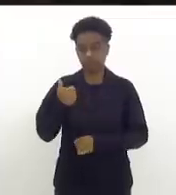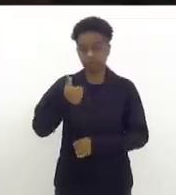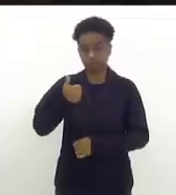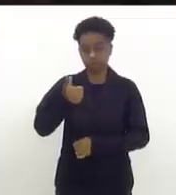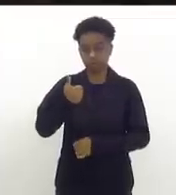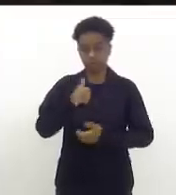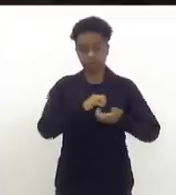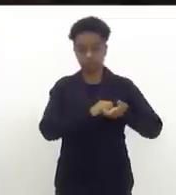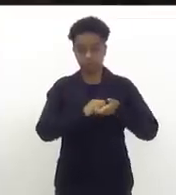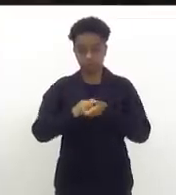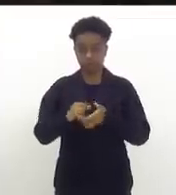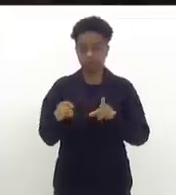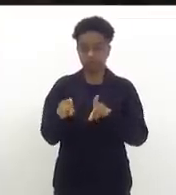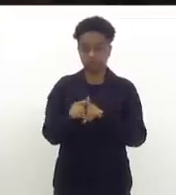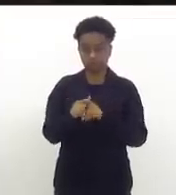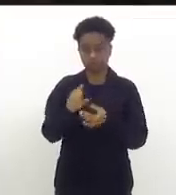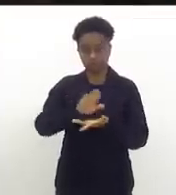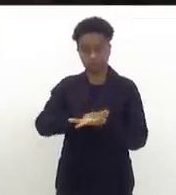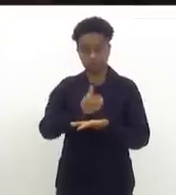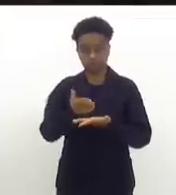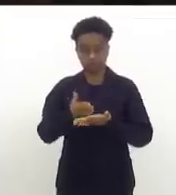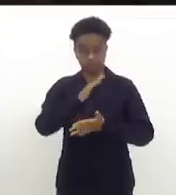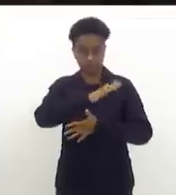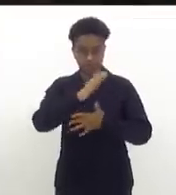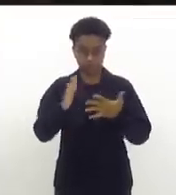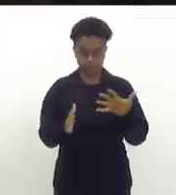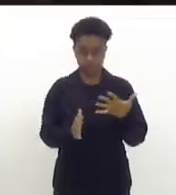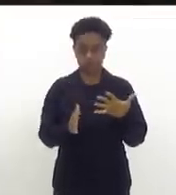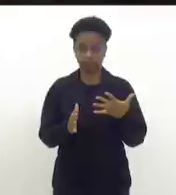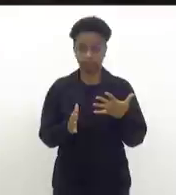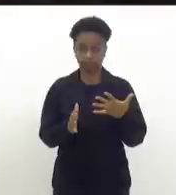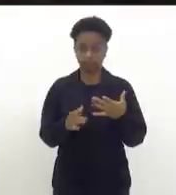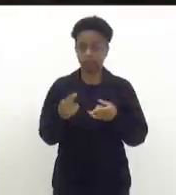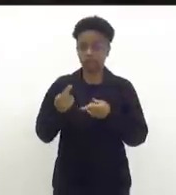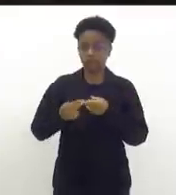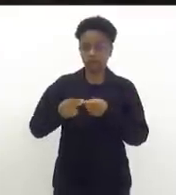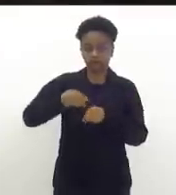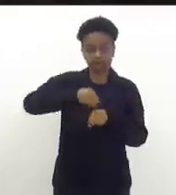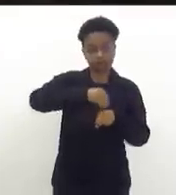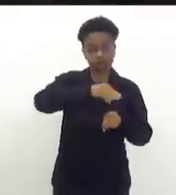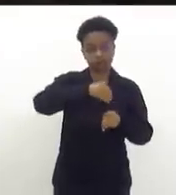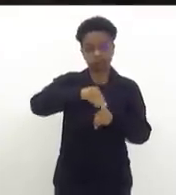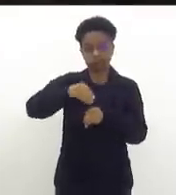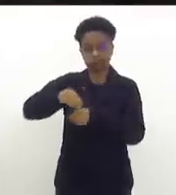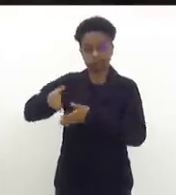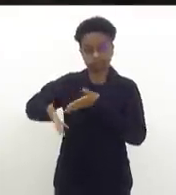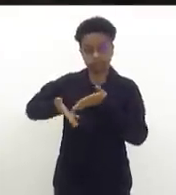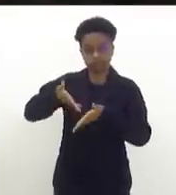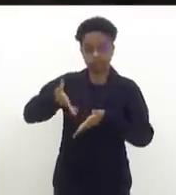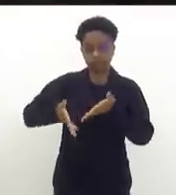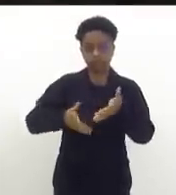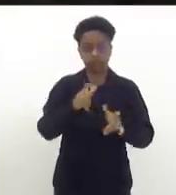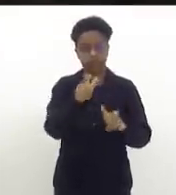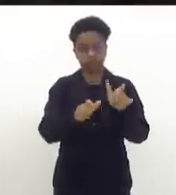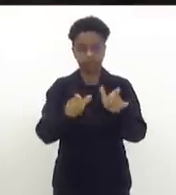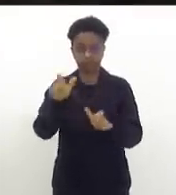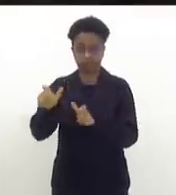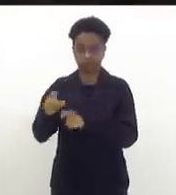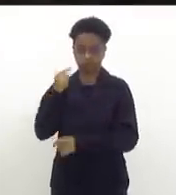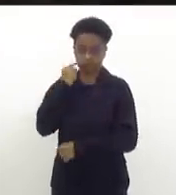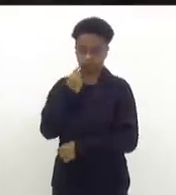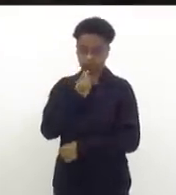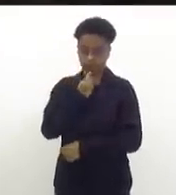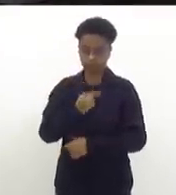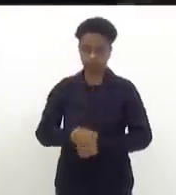a nossa intérprete da língua de libras que leva a nossa voz aos deficientes